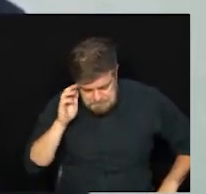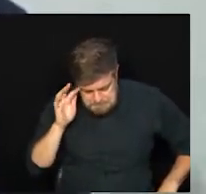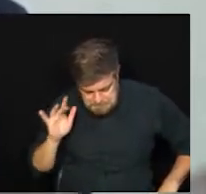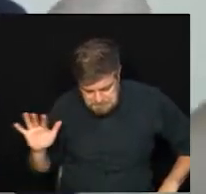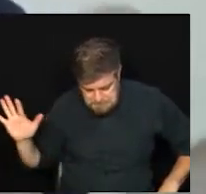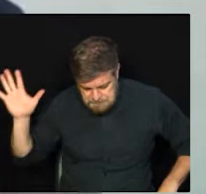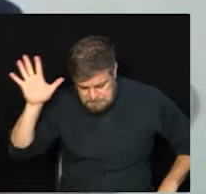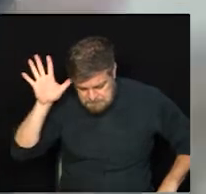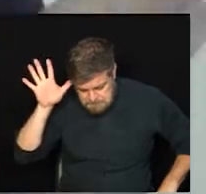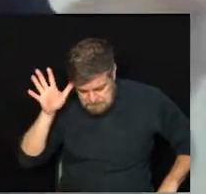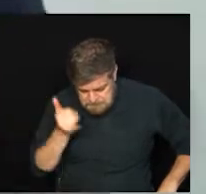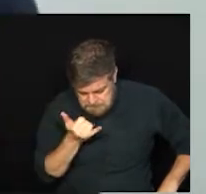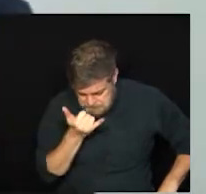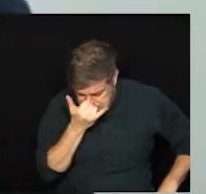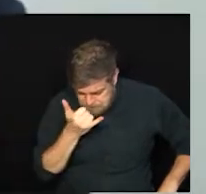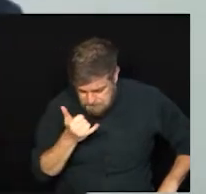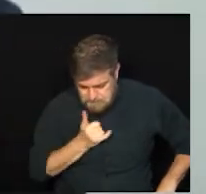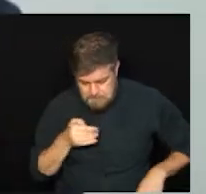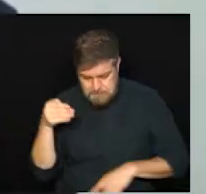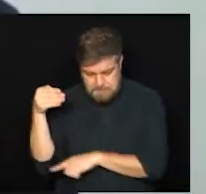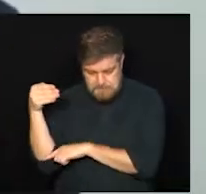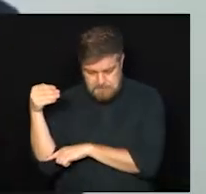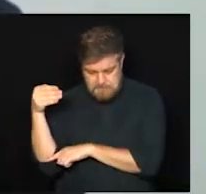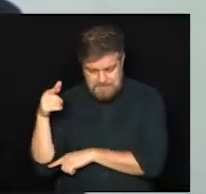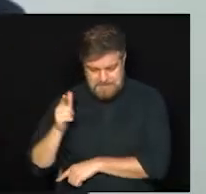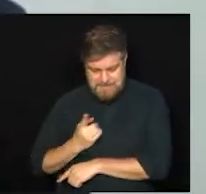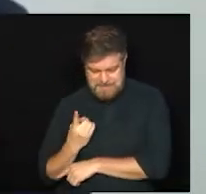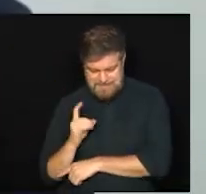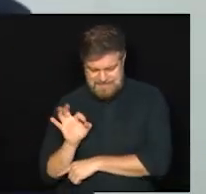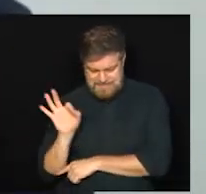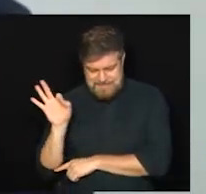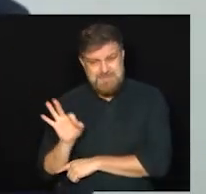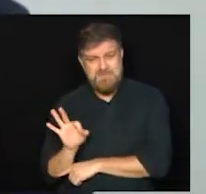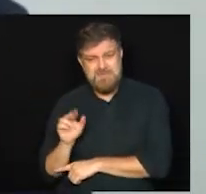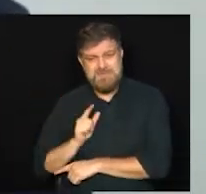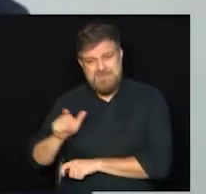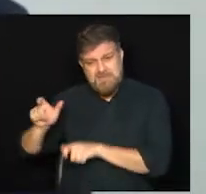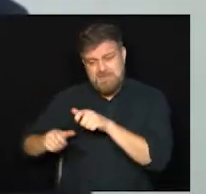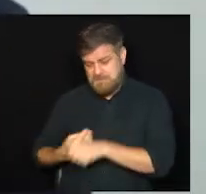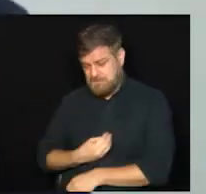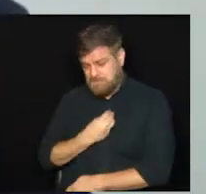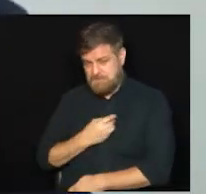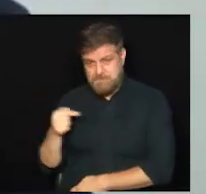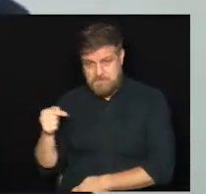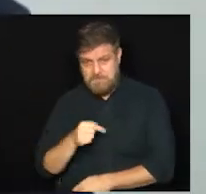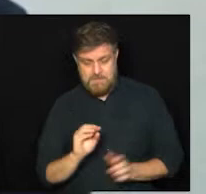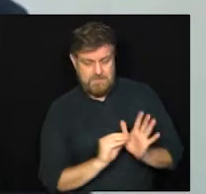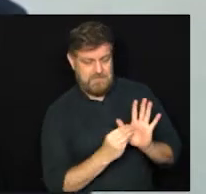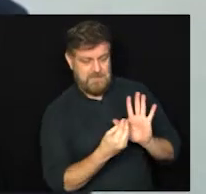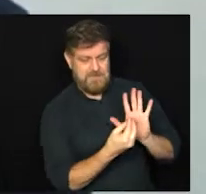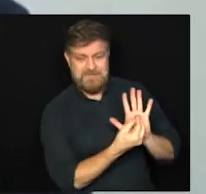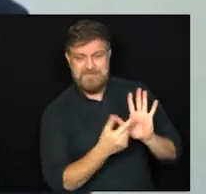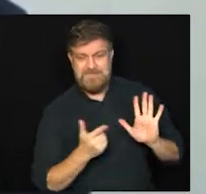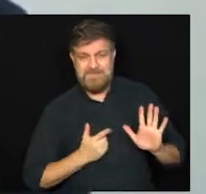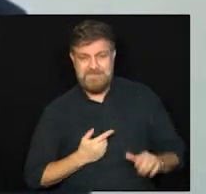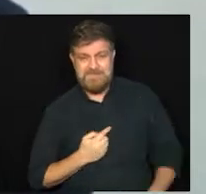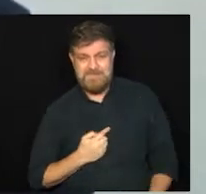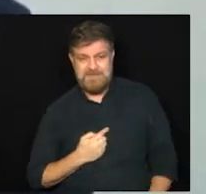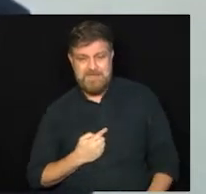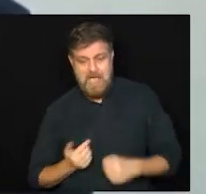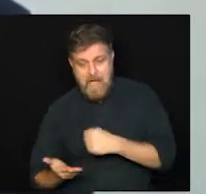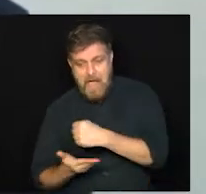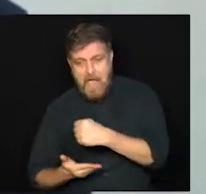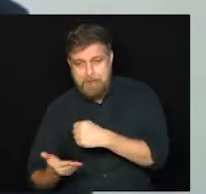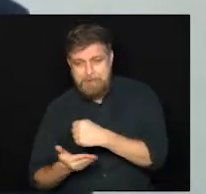um momento como esse e os hotéis, de repente, com 15% de ocupação. Então, o modelo da Sanasa é ter 10 metros cúbicos